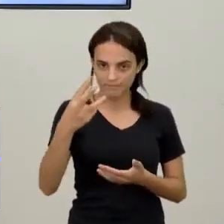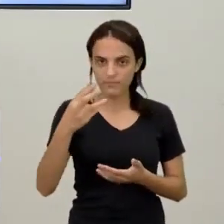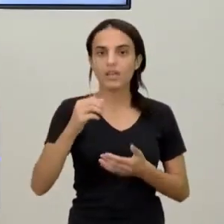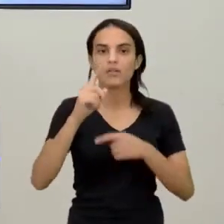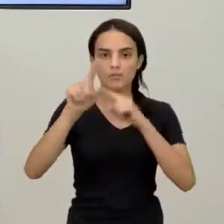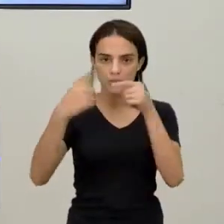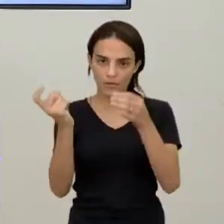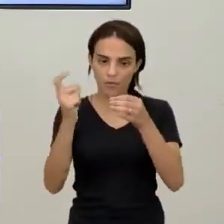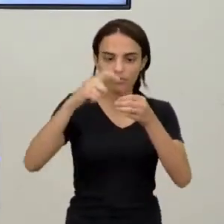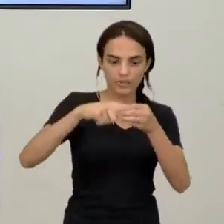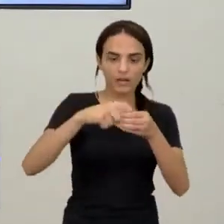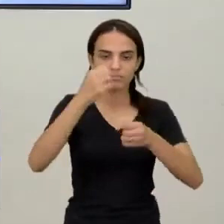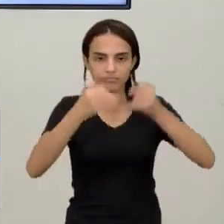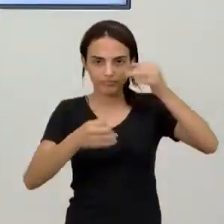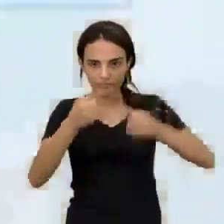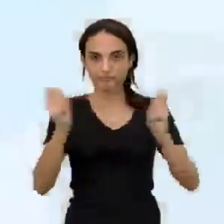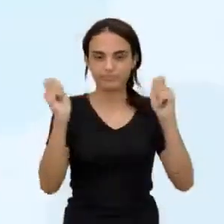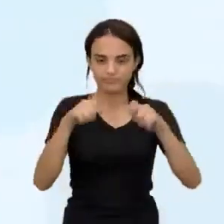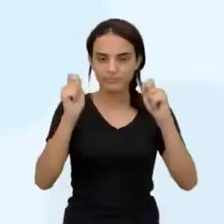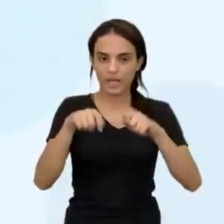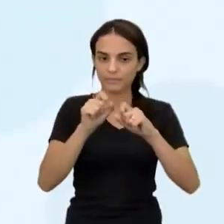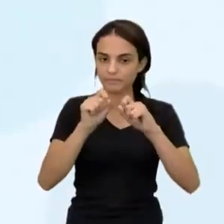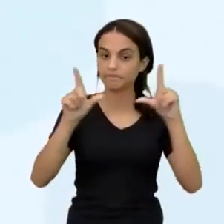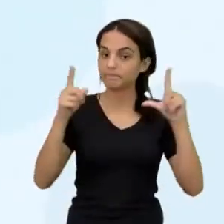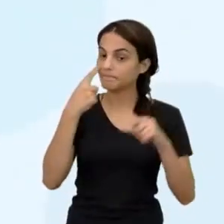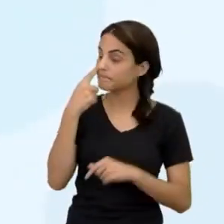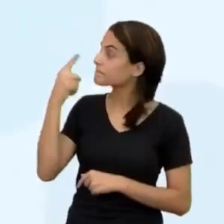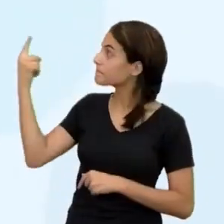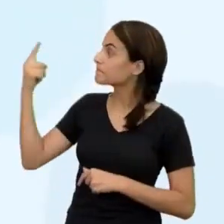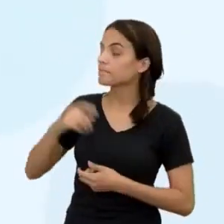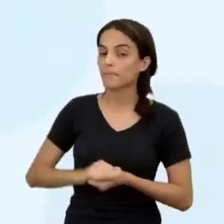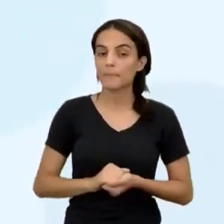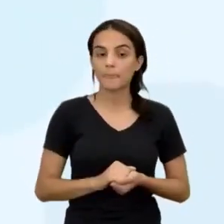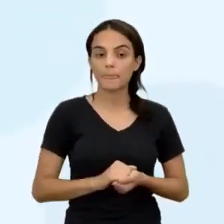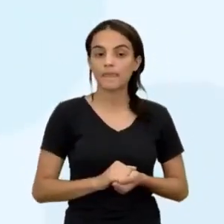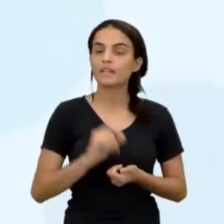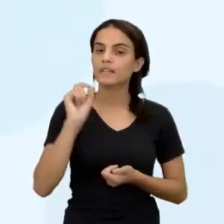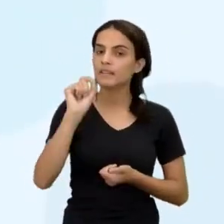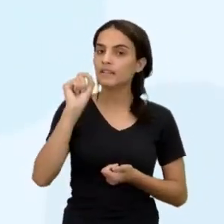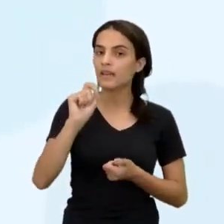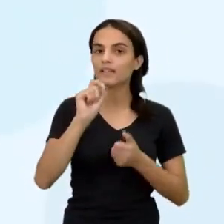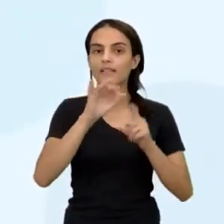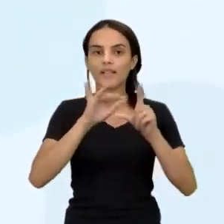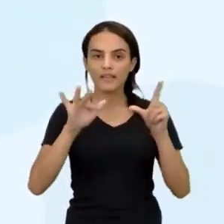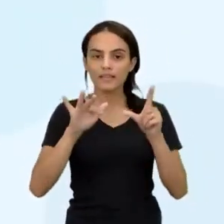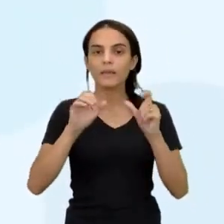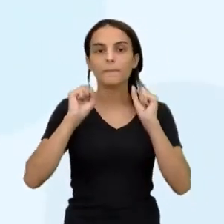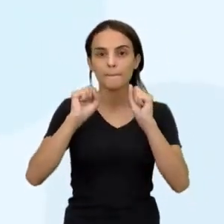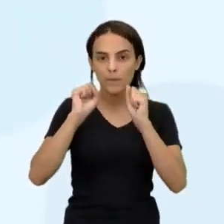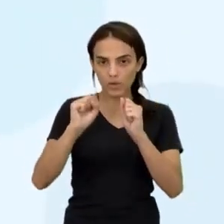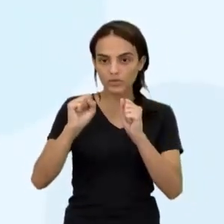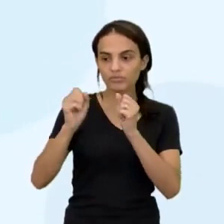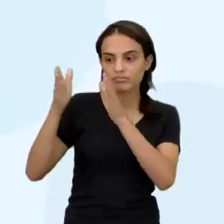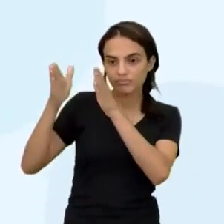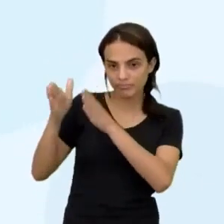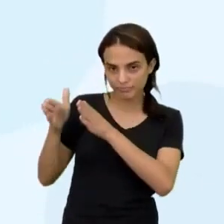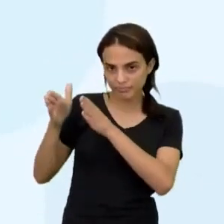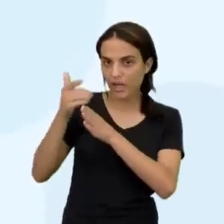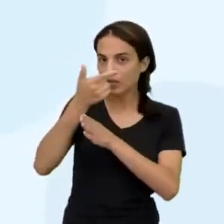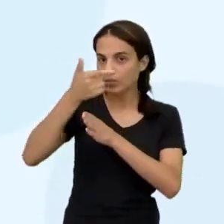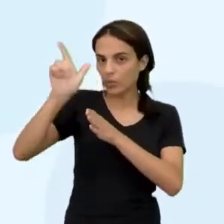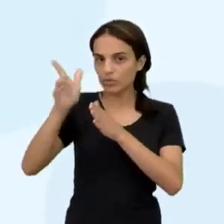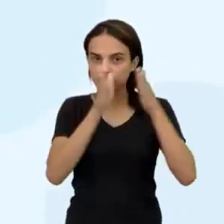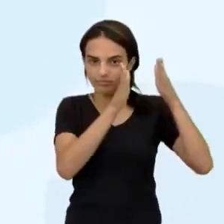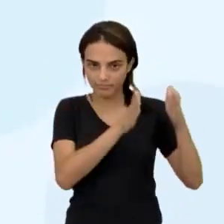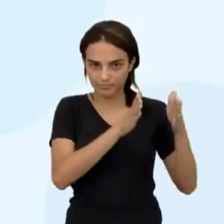explicadinho os motivos, tá bom? Olha aqui na nossa telinha. Então ficou assim, ó. Quem tem letra eu vou deixar do lado esquerdo, quem não tem vai ficar do lado